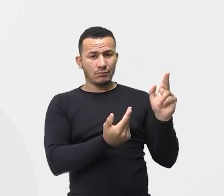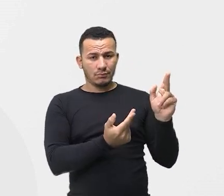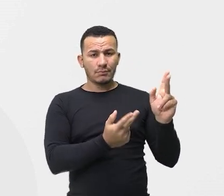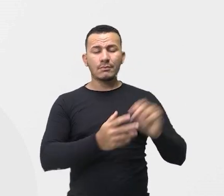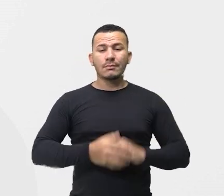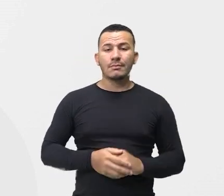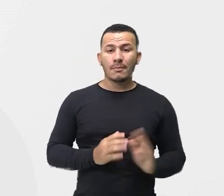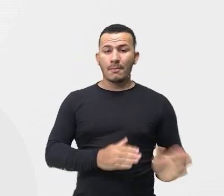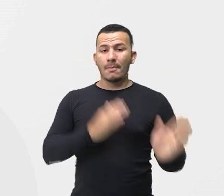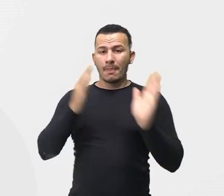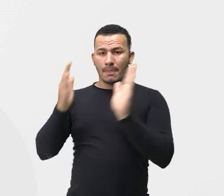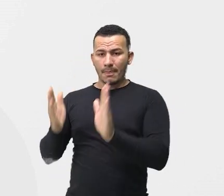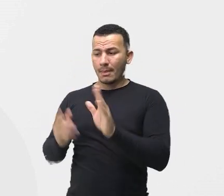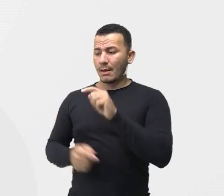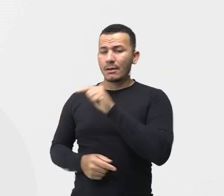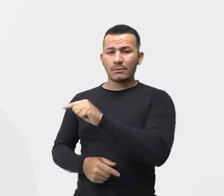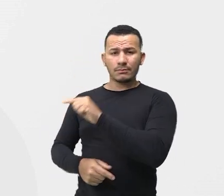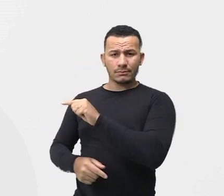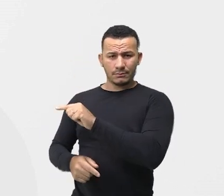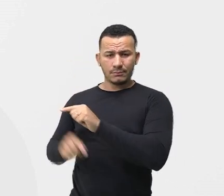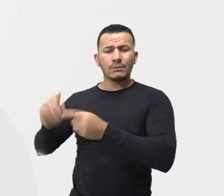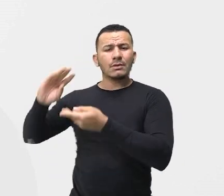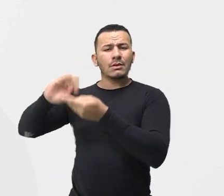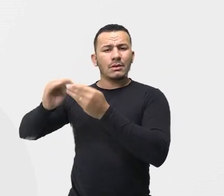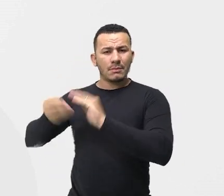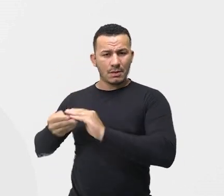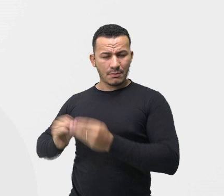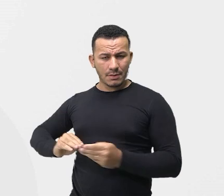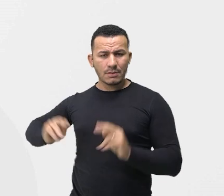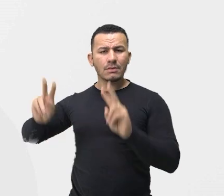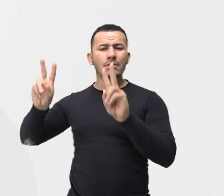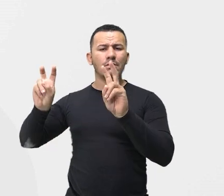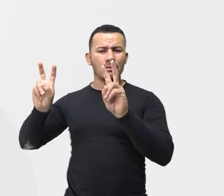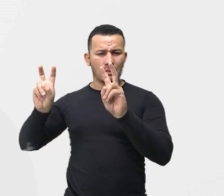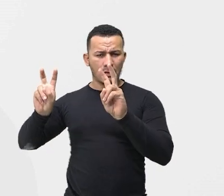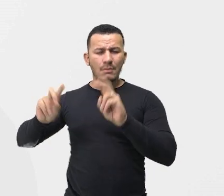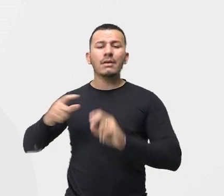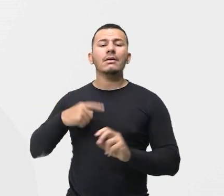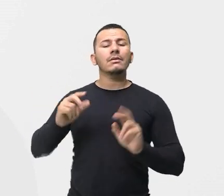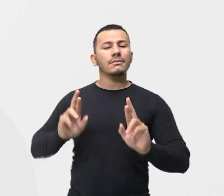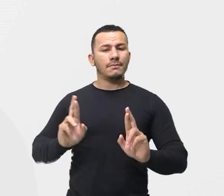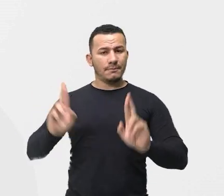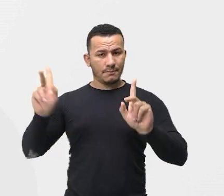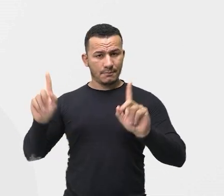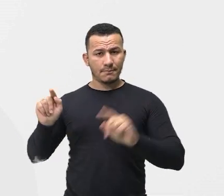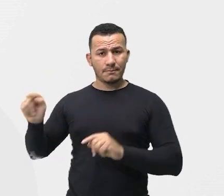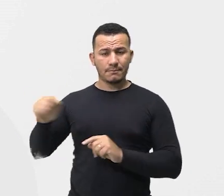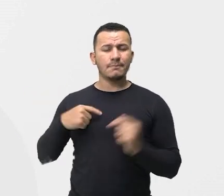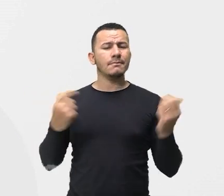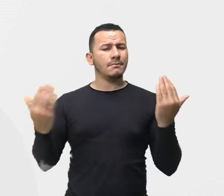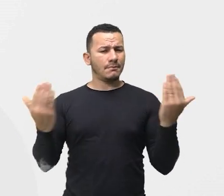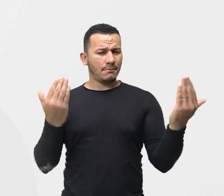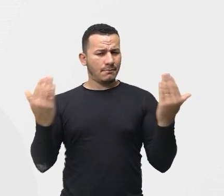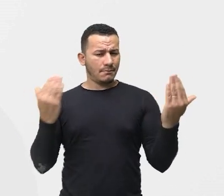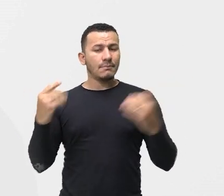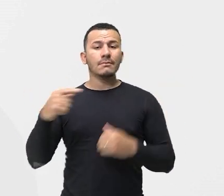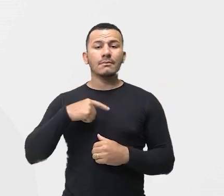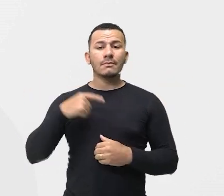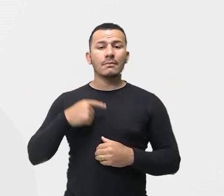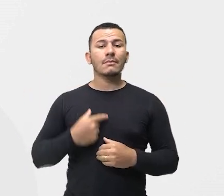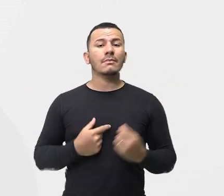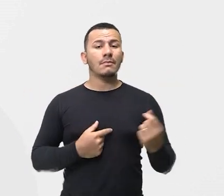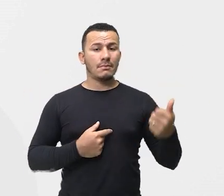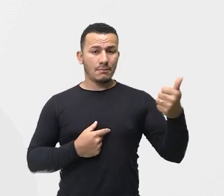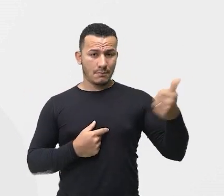Já no outro poema, o Quebra-Cabeça, observem a diferença entre os dois